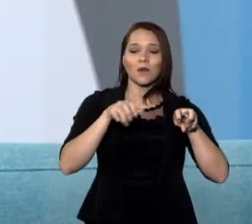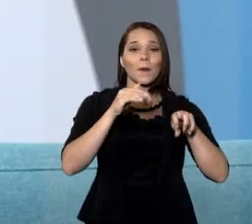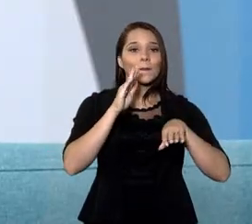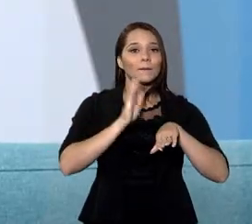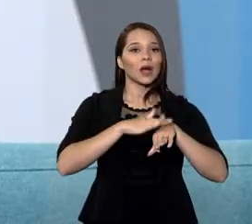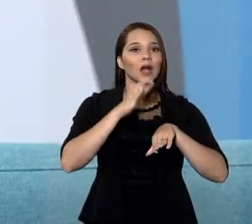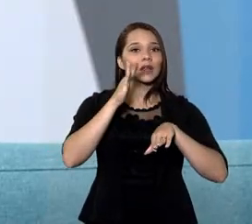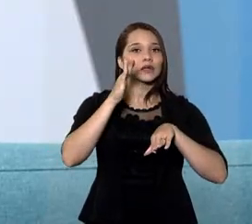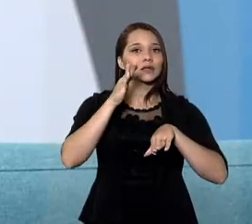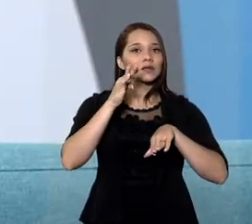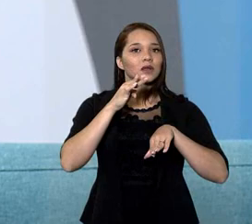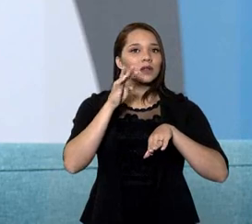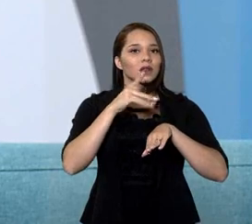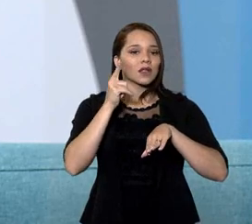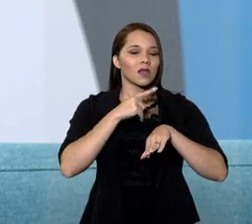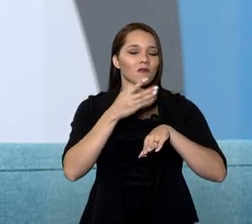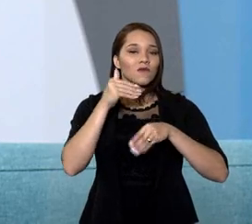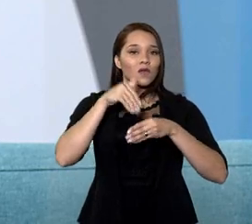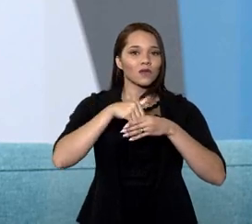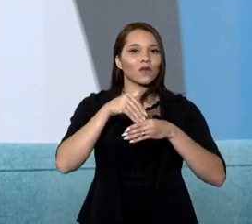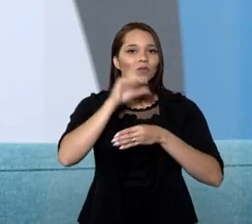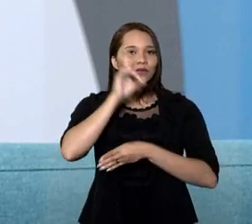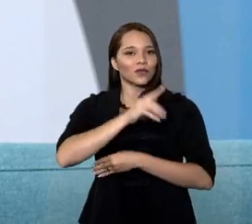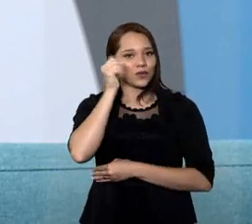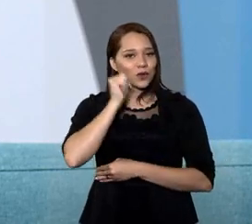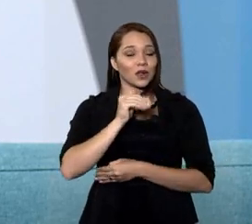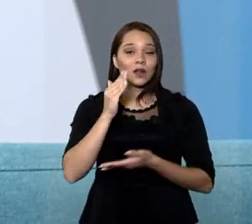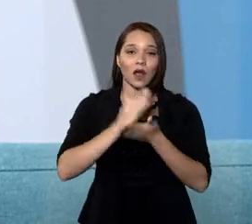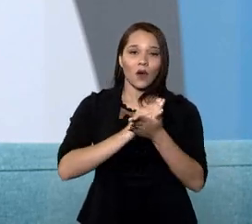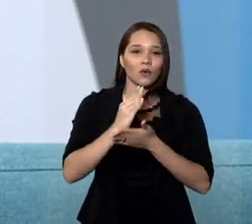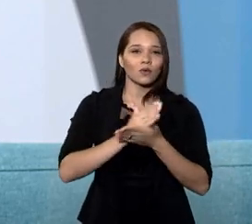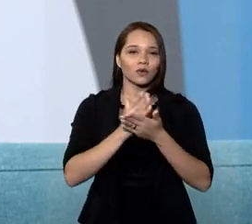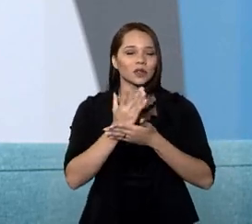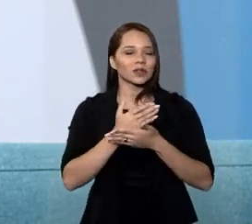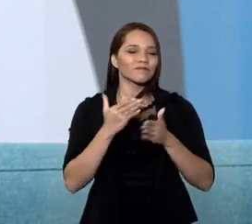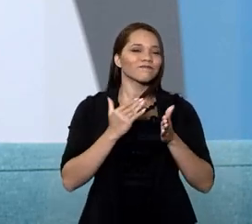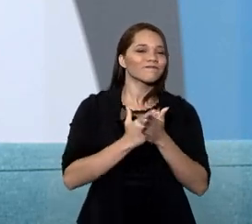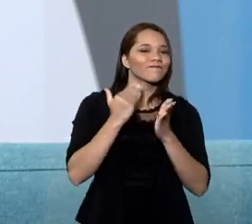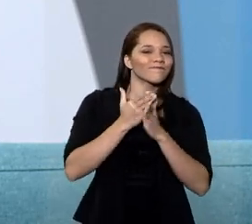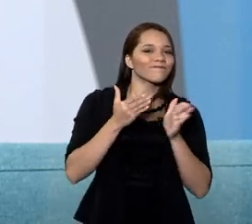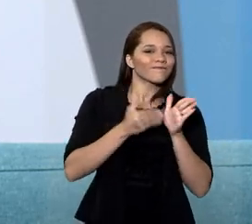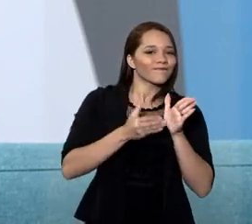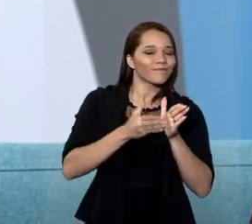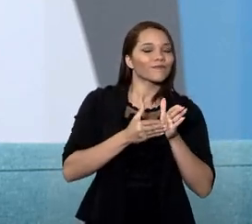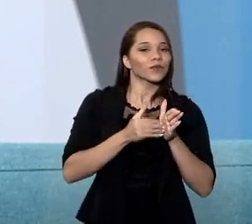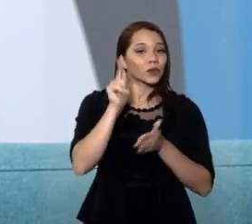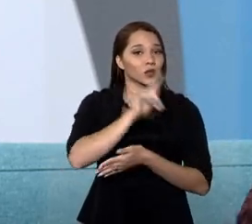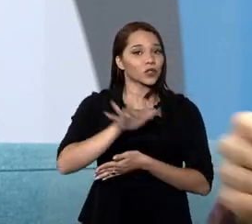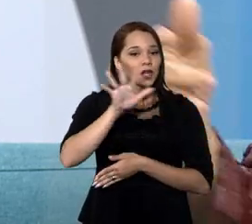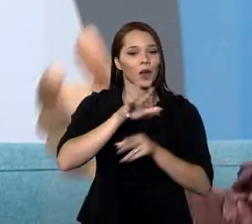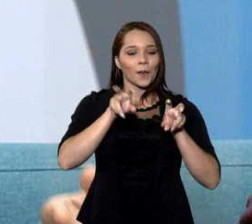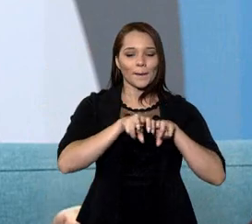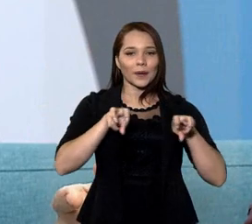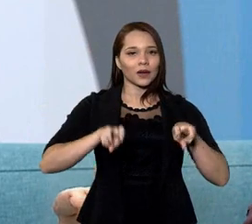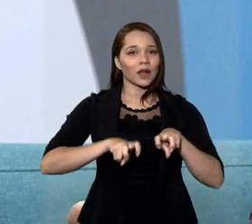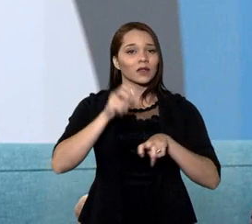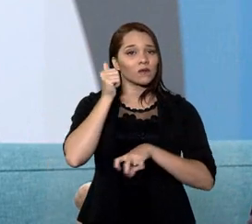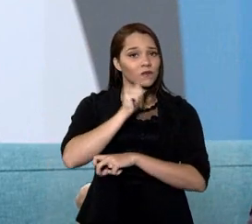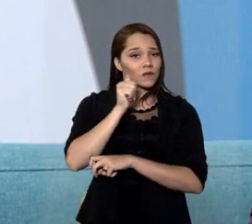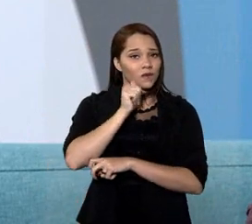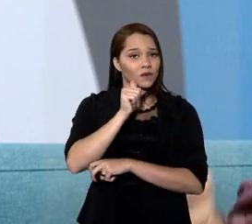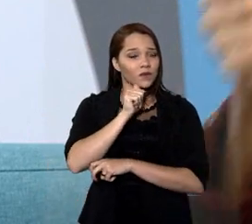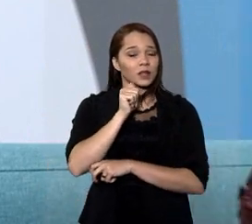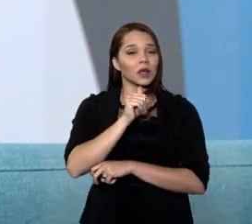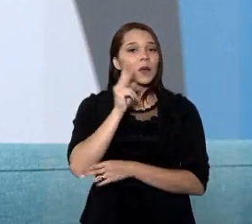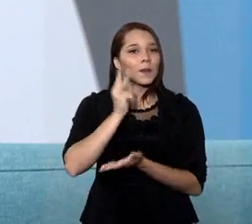foram mais claramente a favor dos direitos das mulheres e algumas que foram mais restritas em geral as bancadas